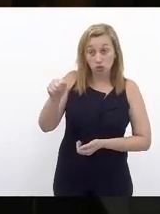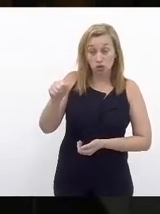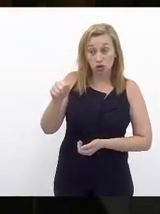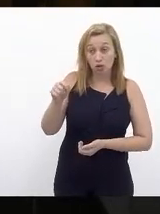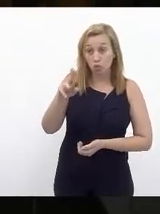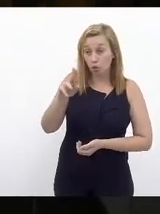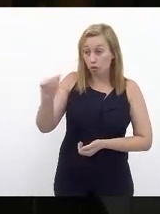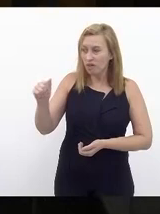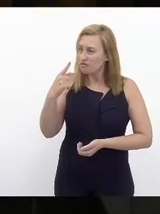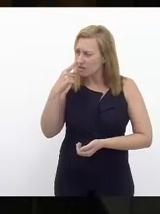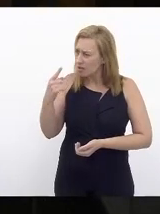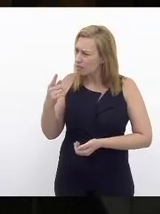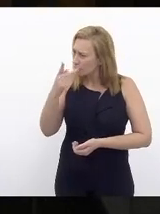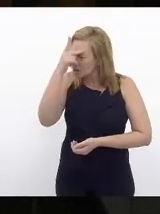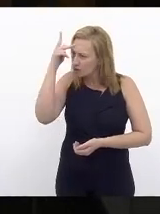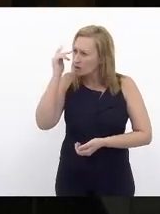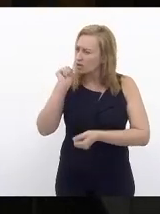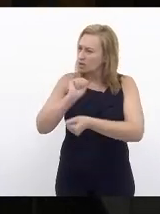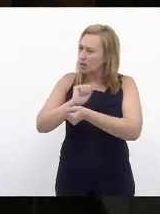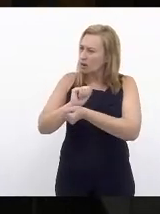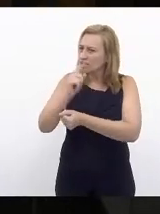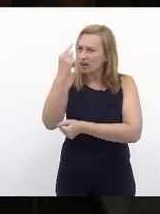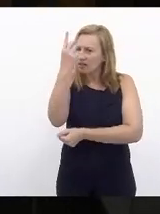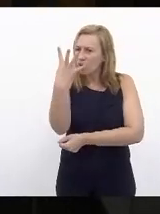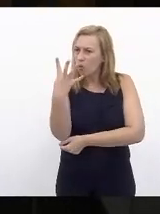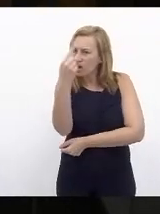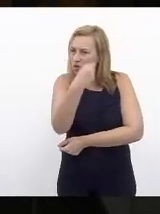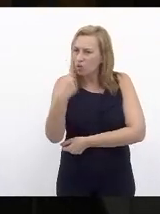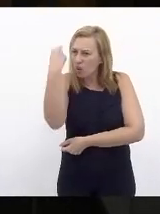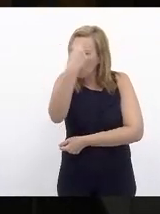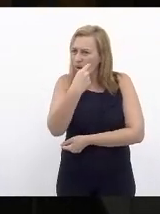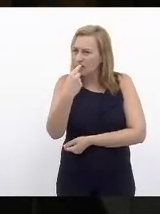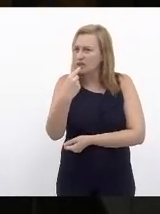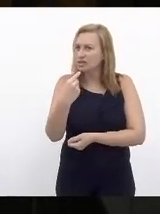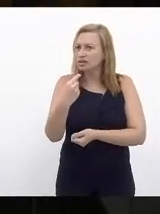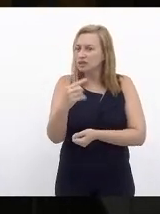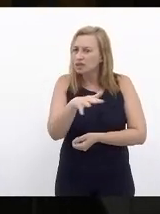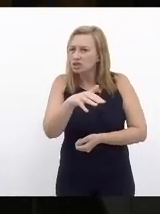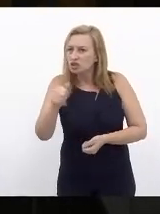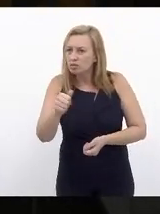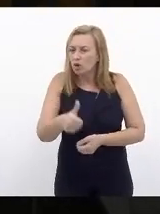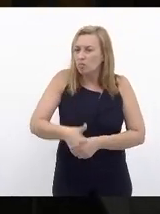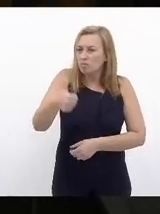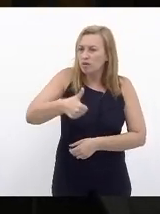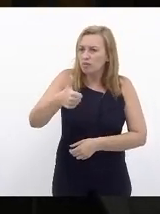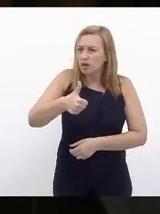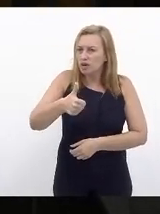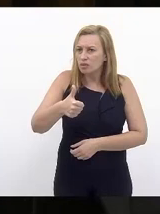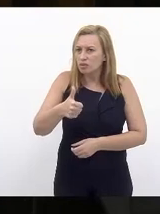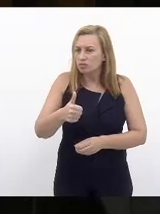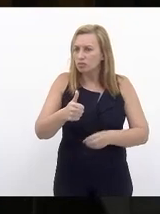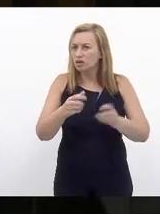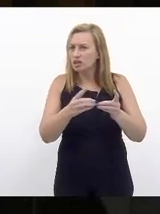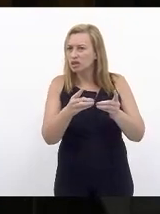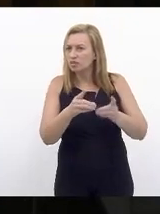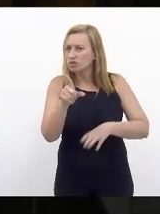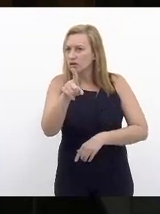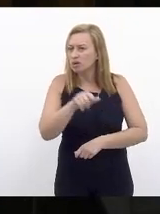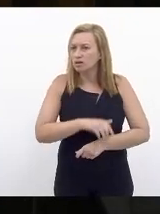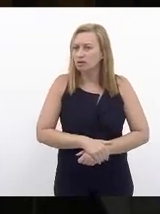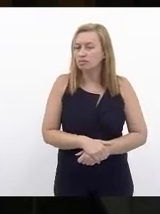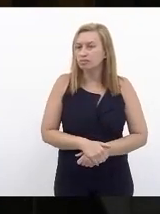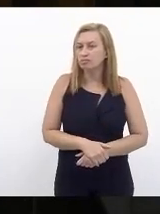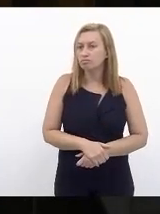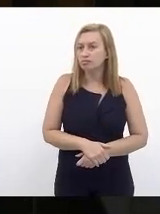ali que aguardavam 4 horas para serem atendidas, para terem o primeiro atendimento. E,